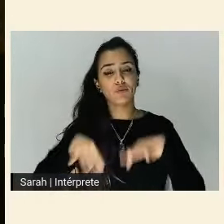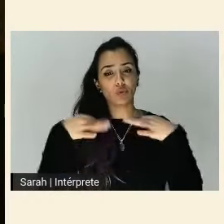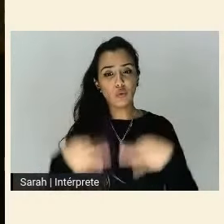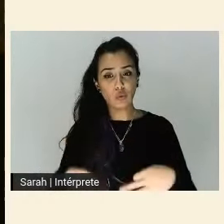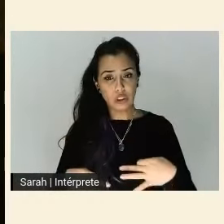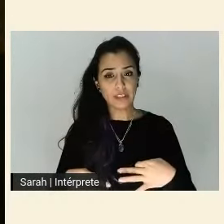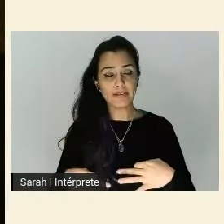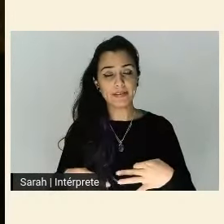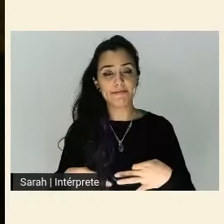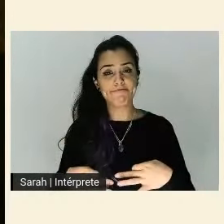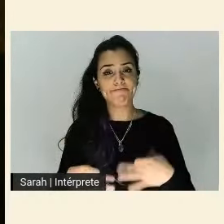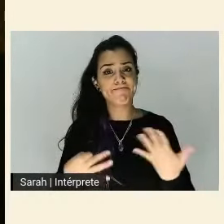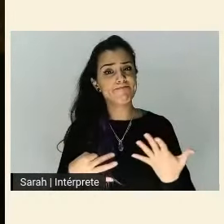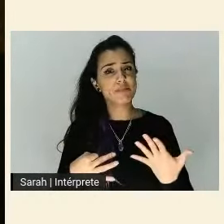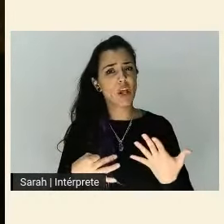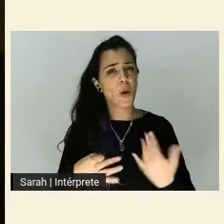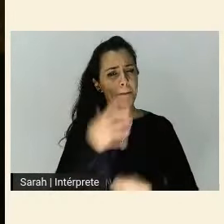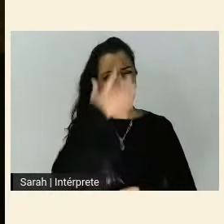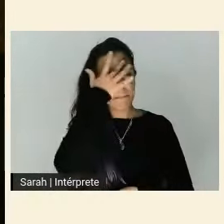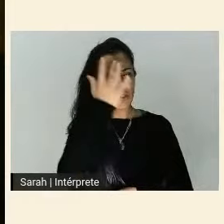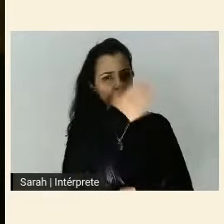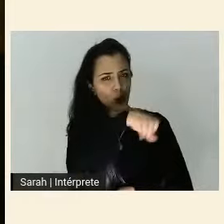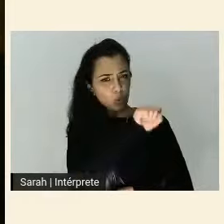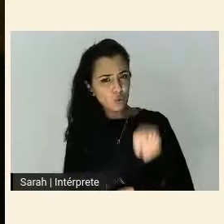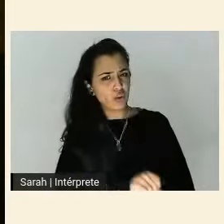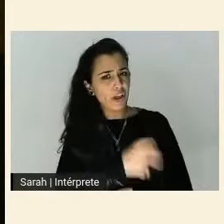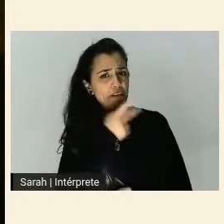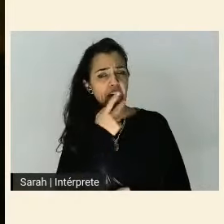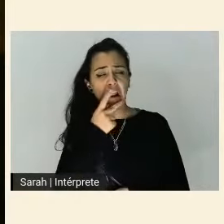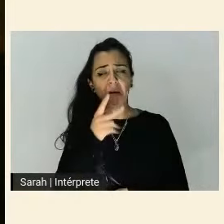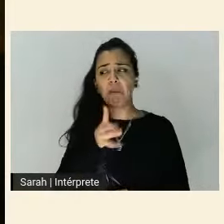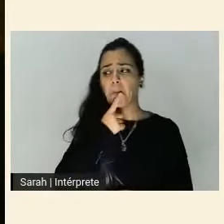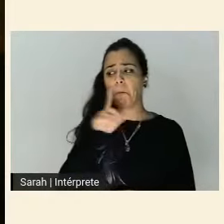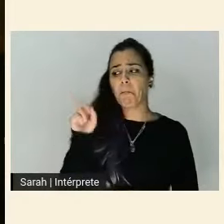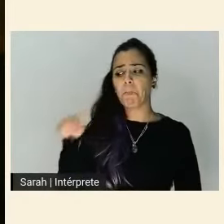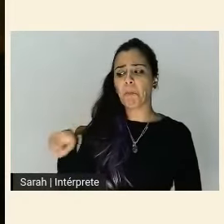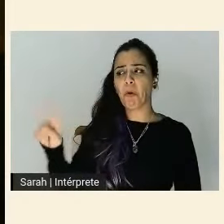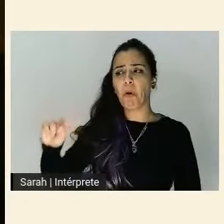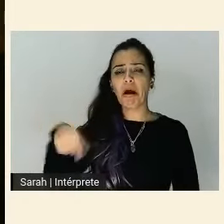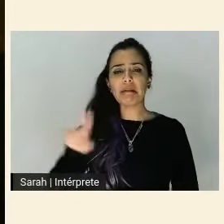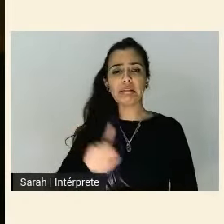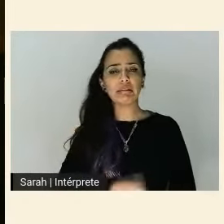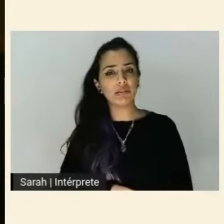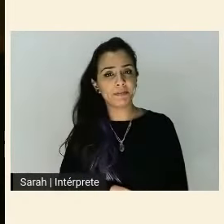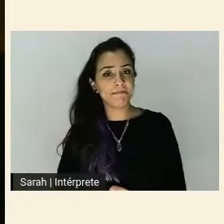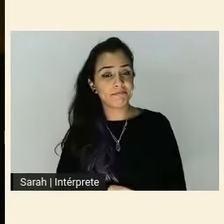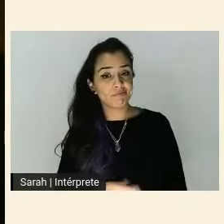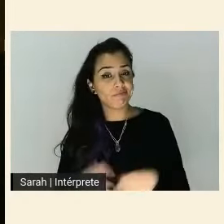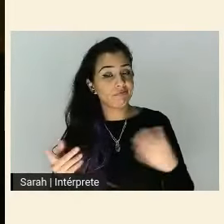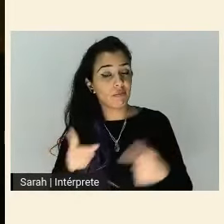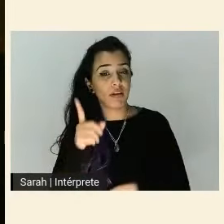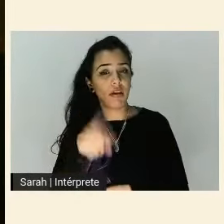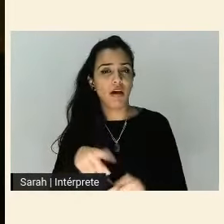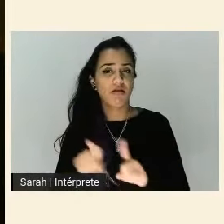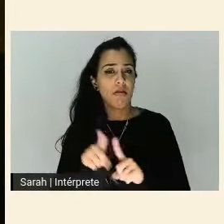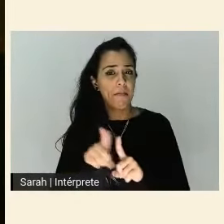Sul, dizem que não nos conhecem, somos uns espúrios das letras." E aí, inclusive,